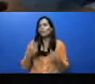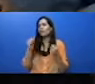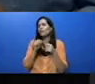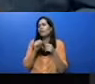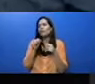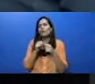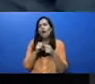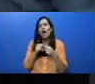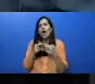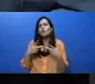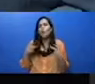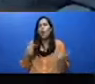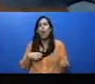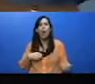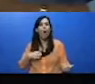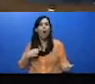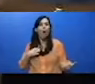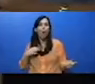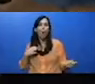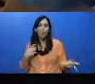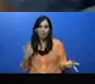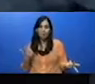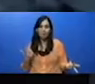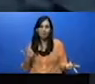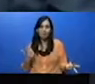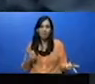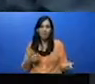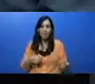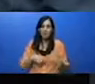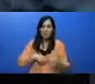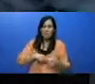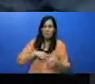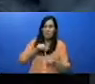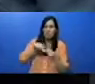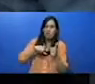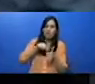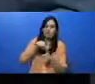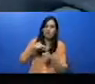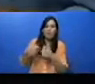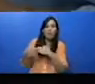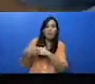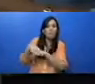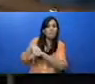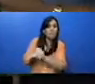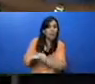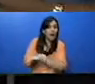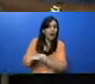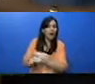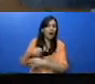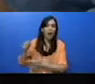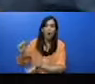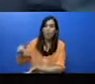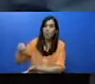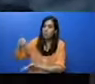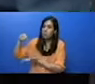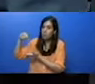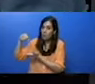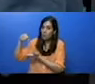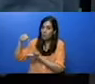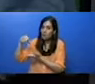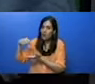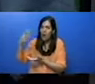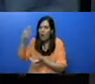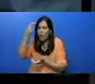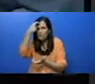né, como roupas, o couro para fazer roupas, para fazer calçados. Ainda bem que hoje em dia a